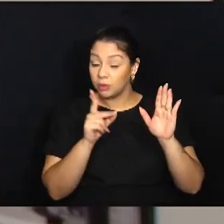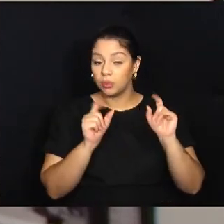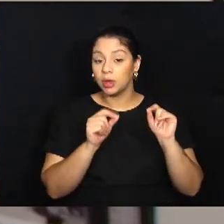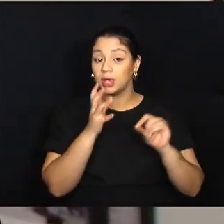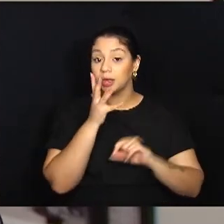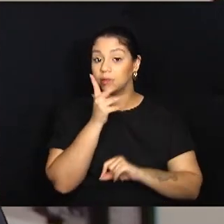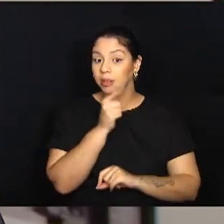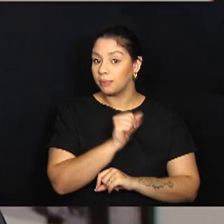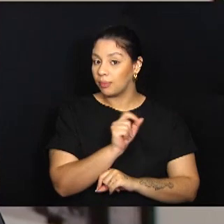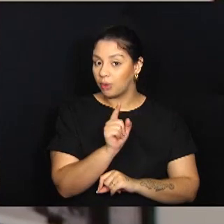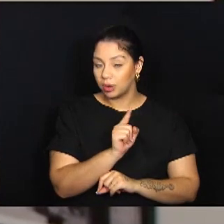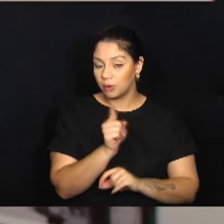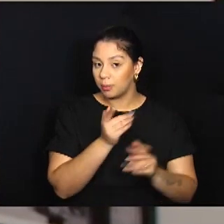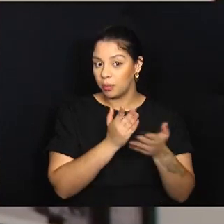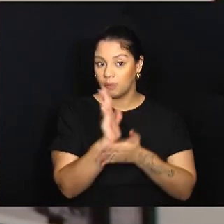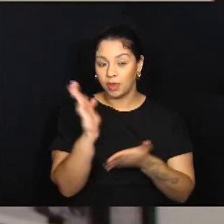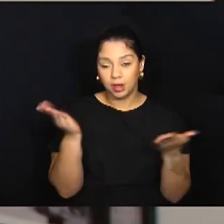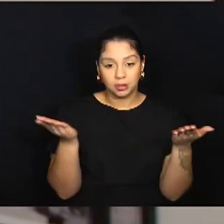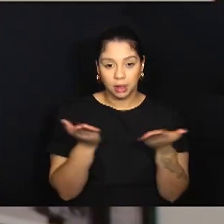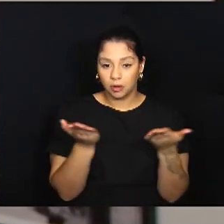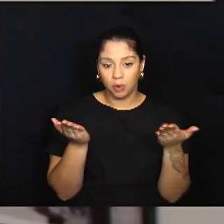aprovada